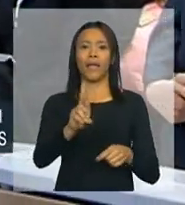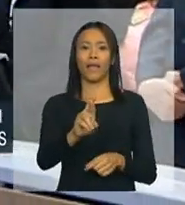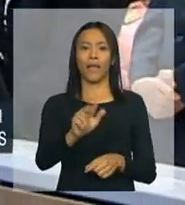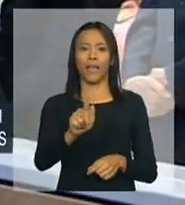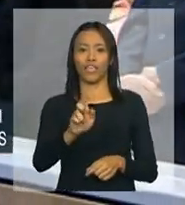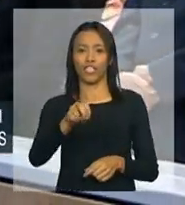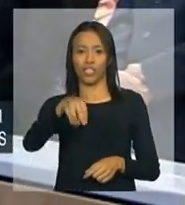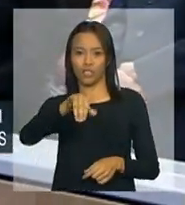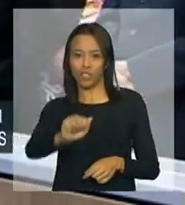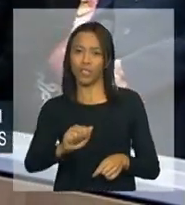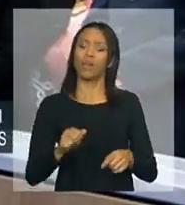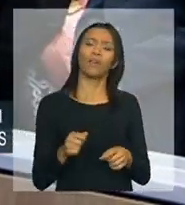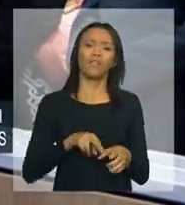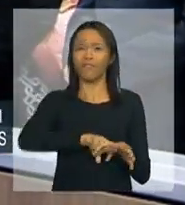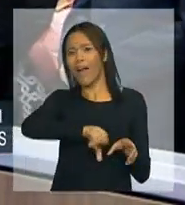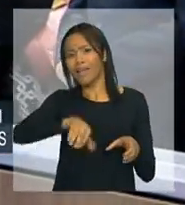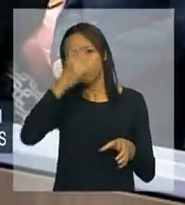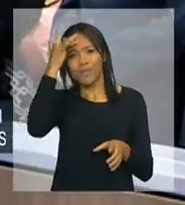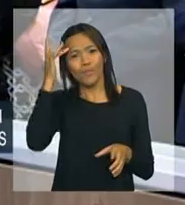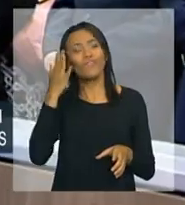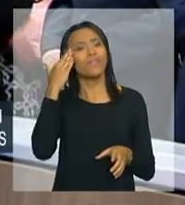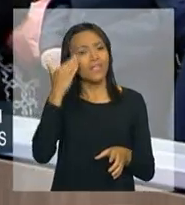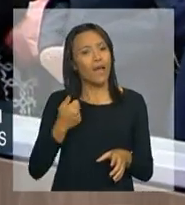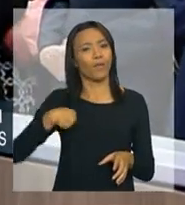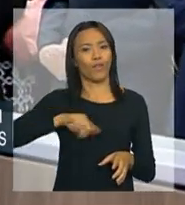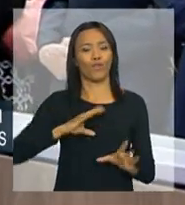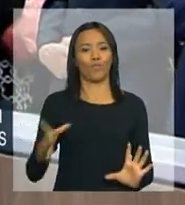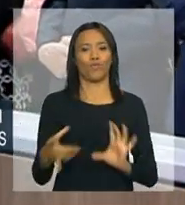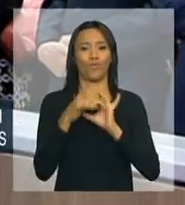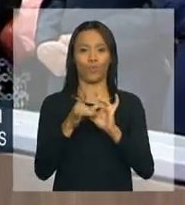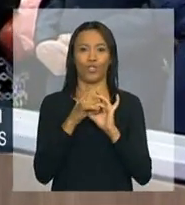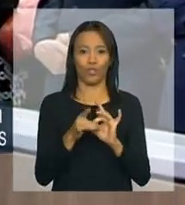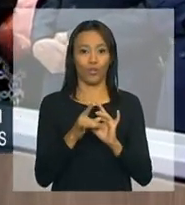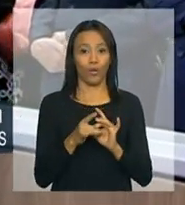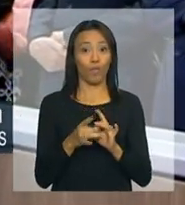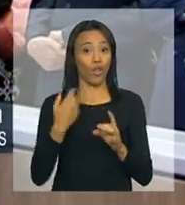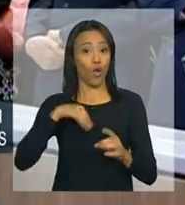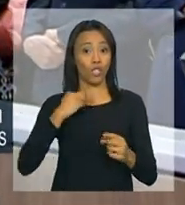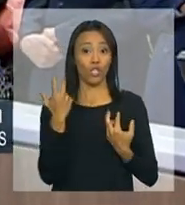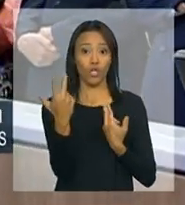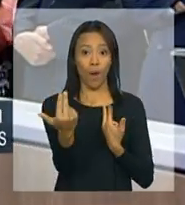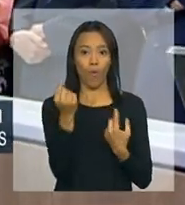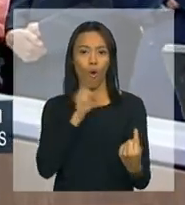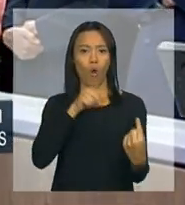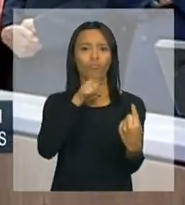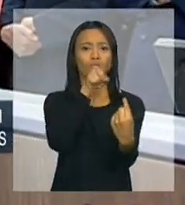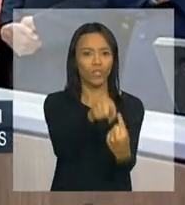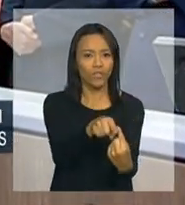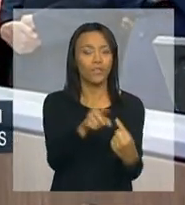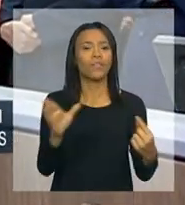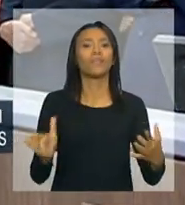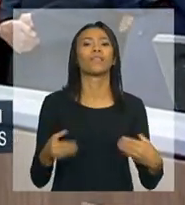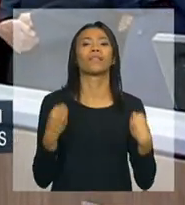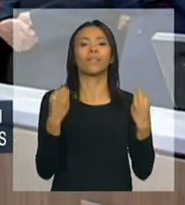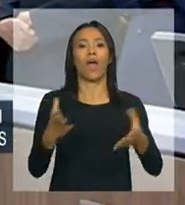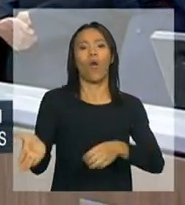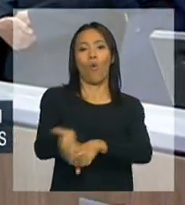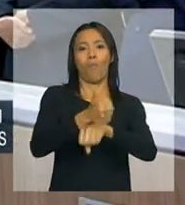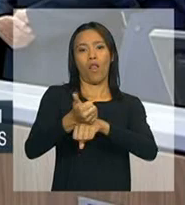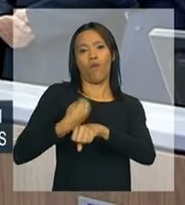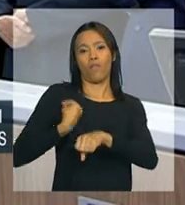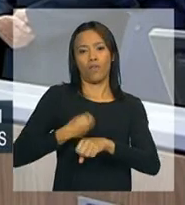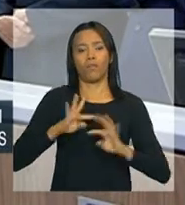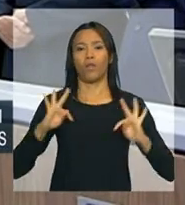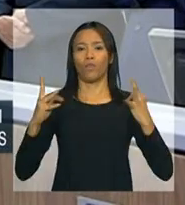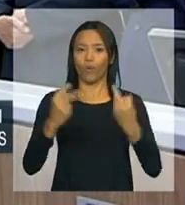Mick. E vocês sabem que nós estamos juntos porque temos o mesmo objetivo, que é dar uma melhor vida para todos os